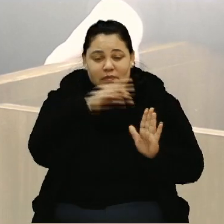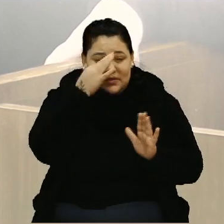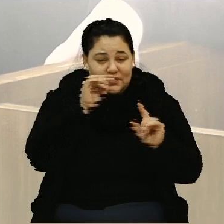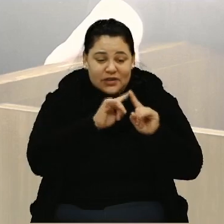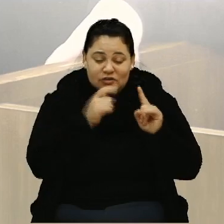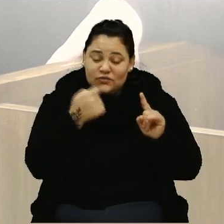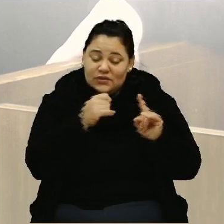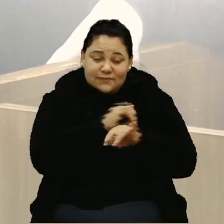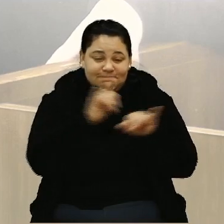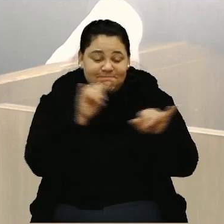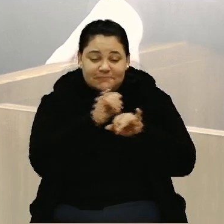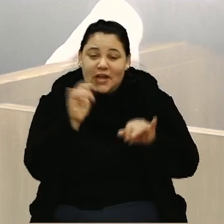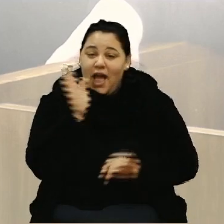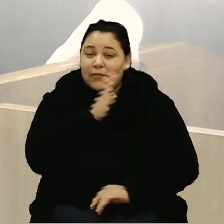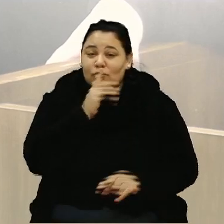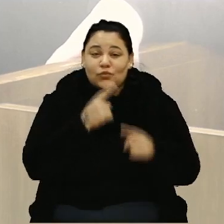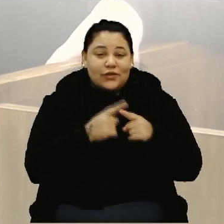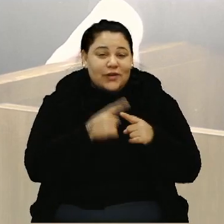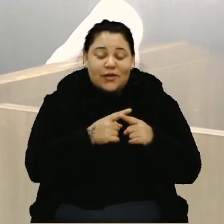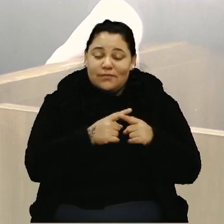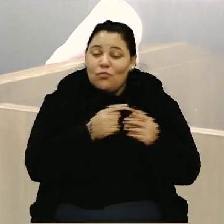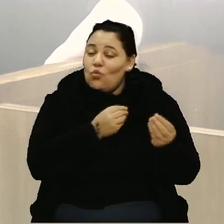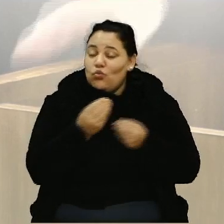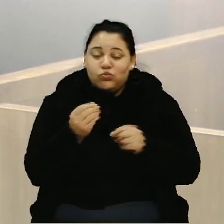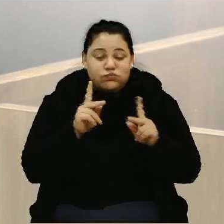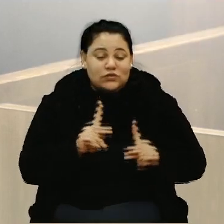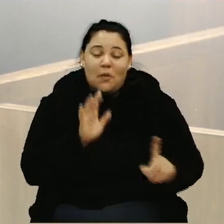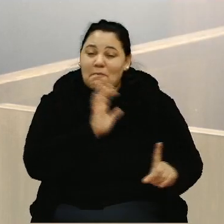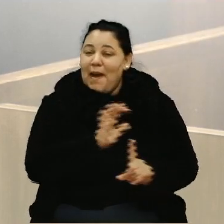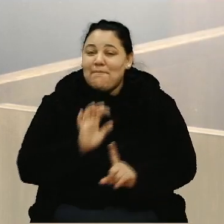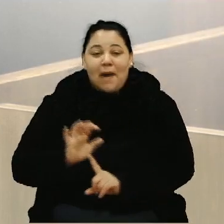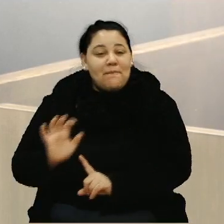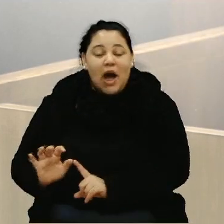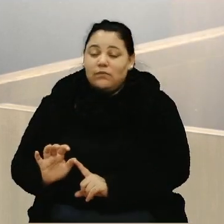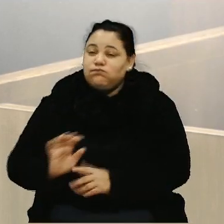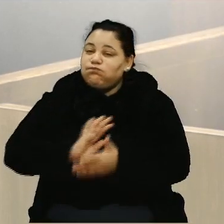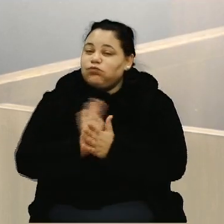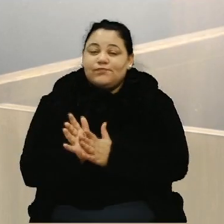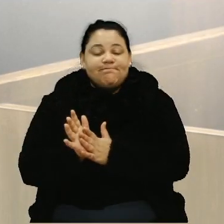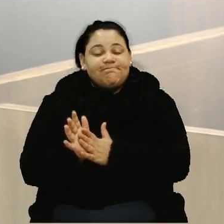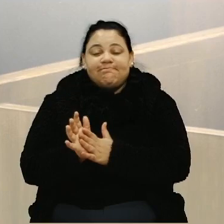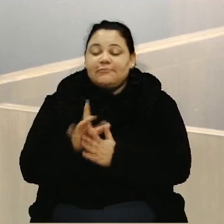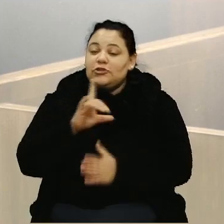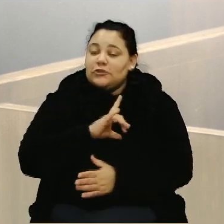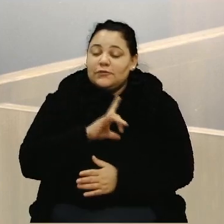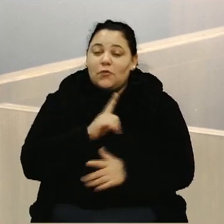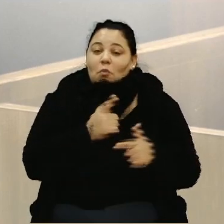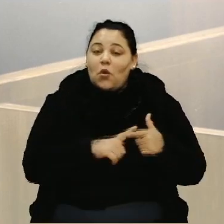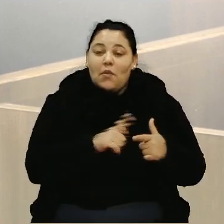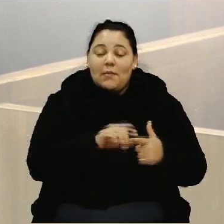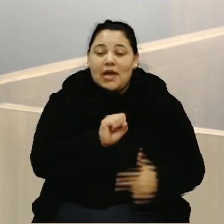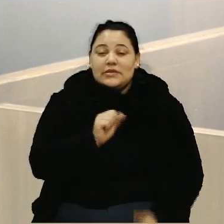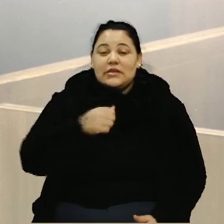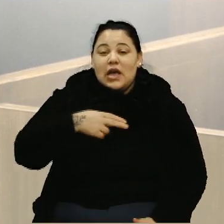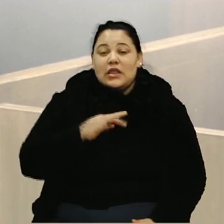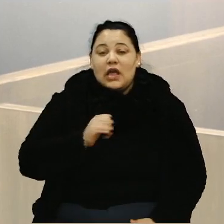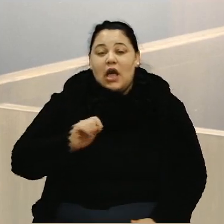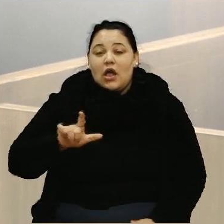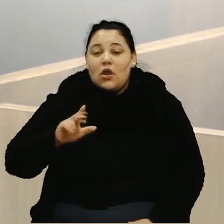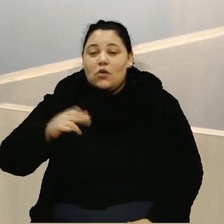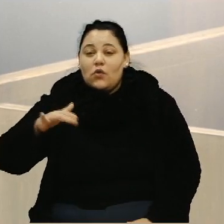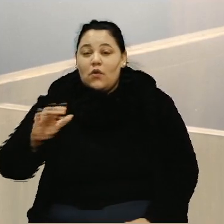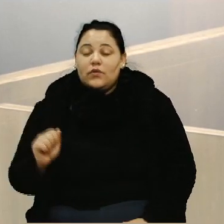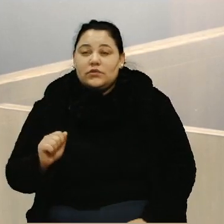porque muitas pessoas foram afetadas na nossa cidade. Nós tivemos um caso emblemático em Santa Lúcia, onde o prefeito falou que um depósito